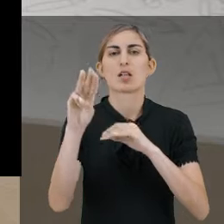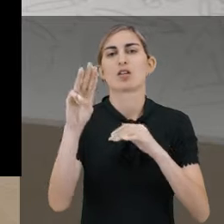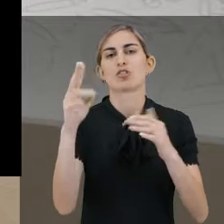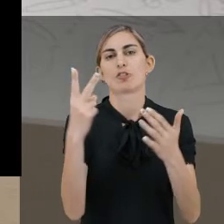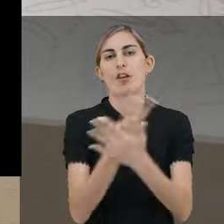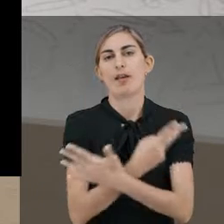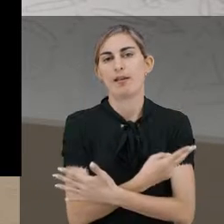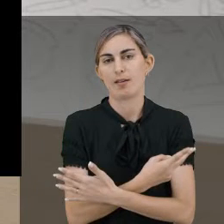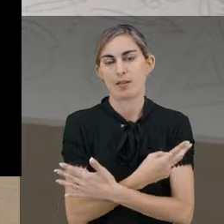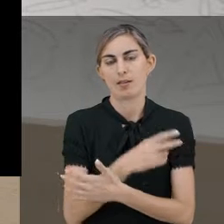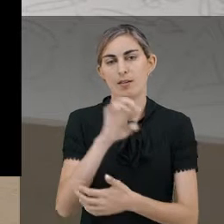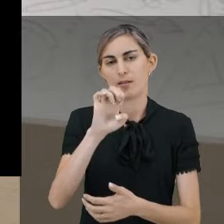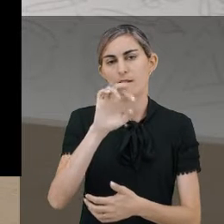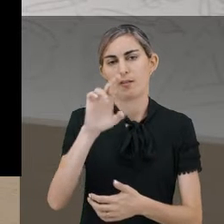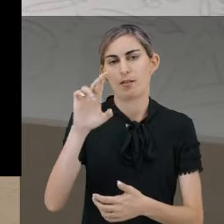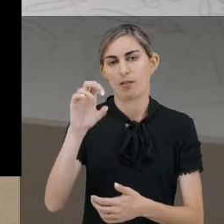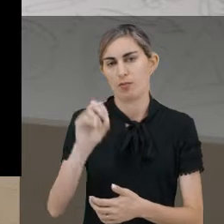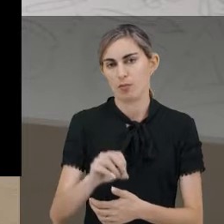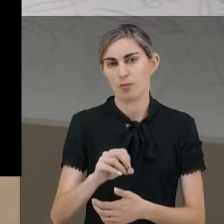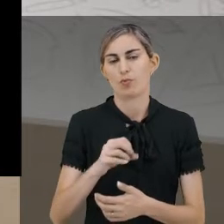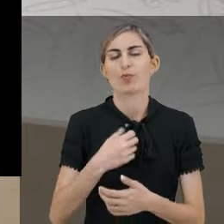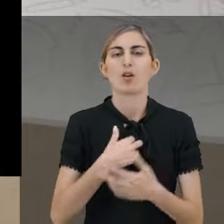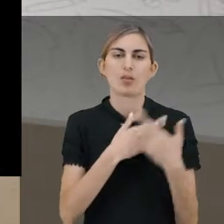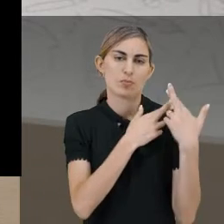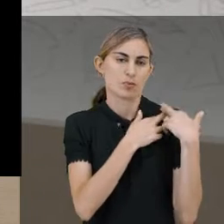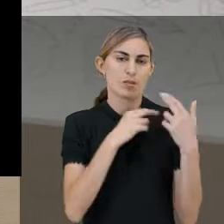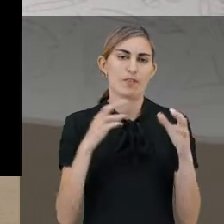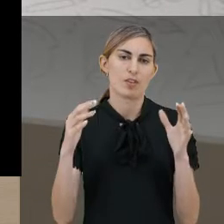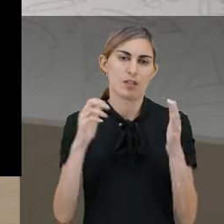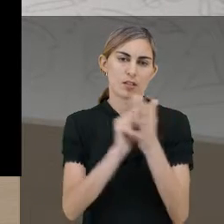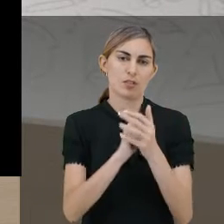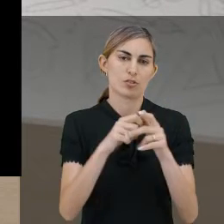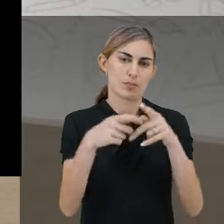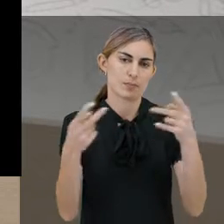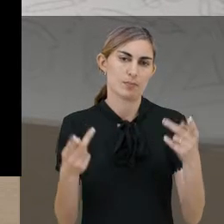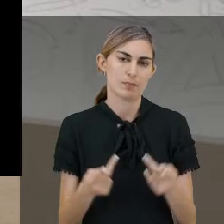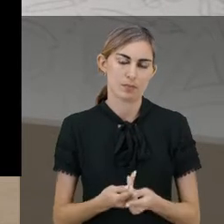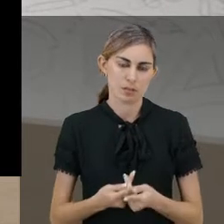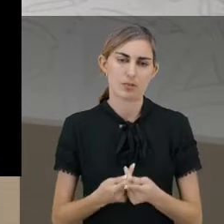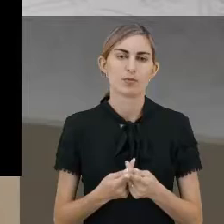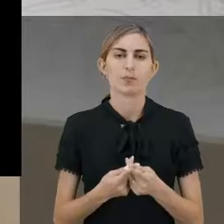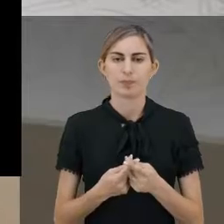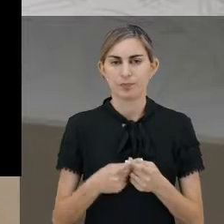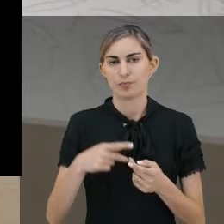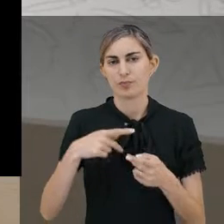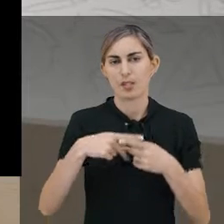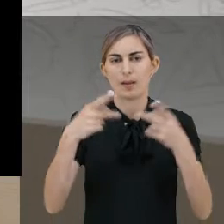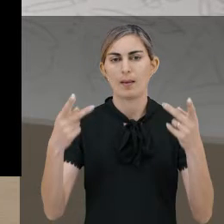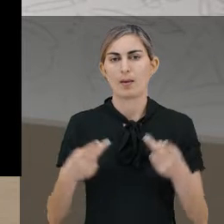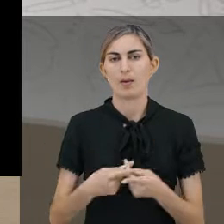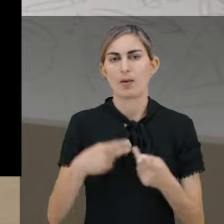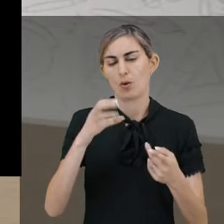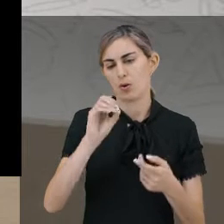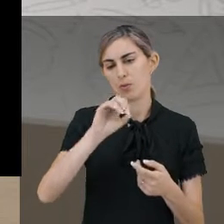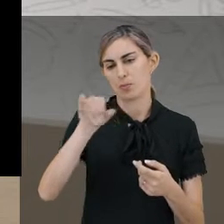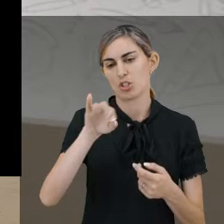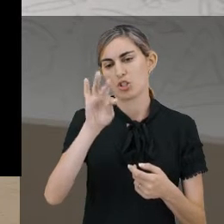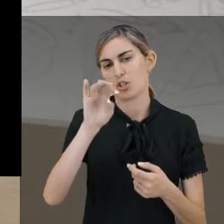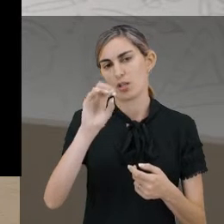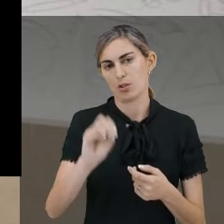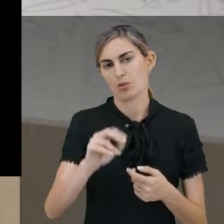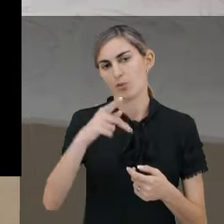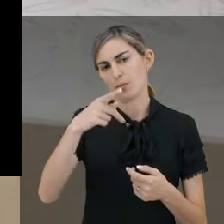nossa função cadastrar prato, ela vai receber como parâmetro um objeto prato. Esse objeto